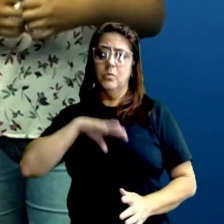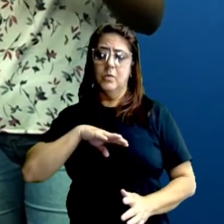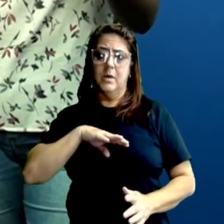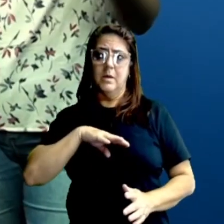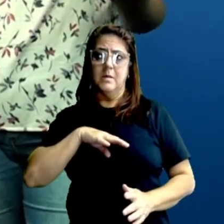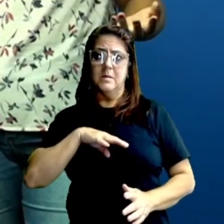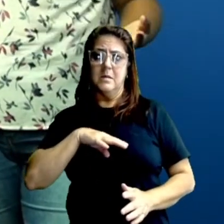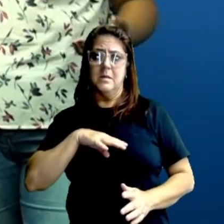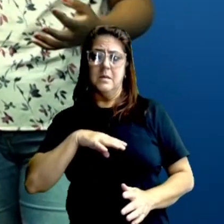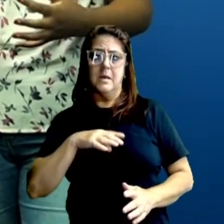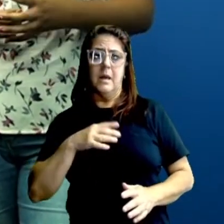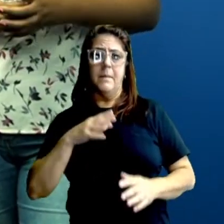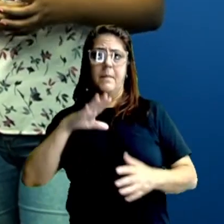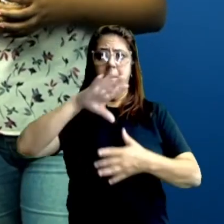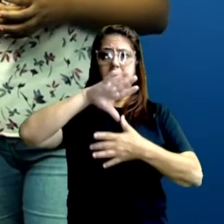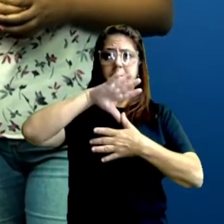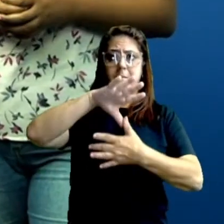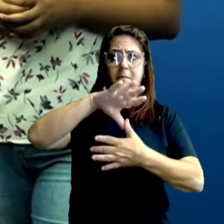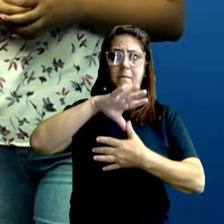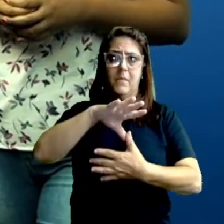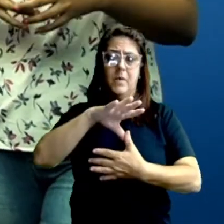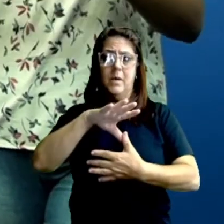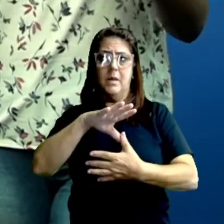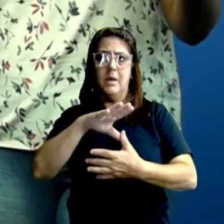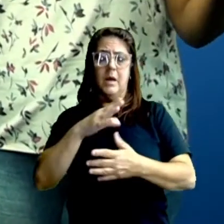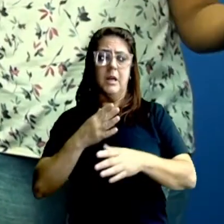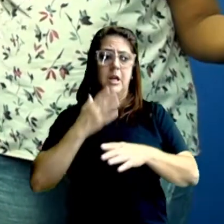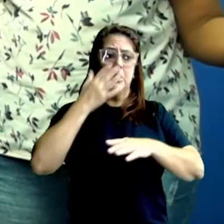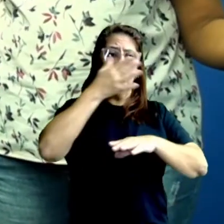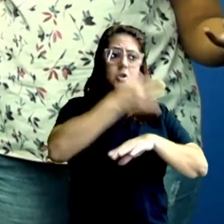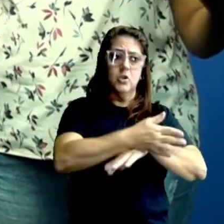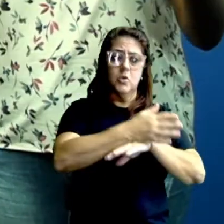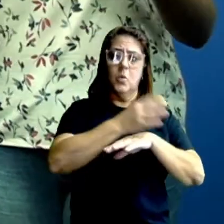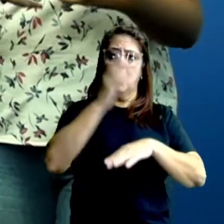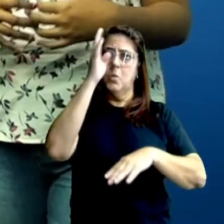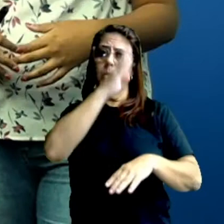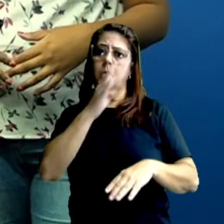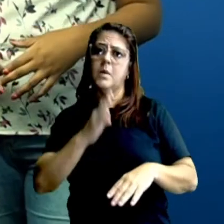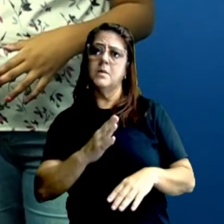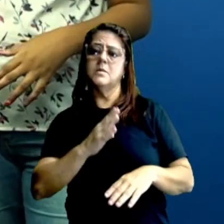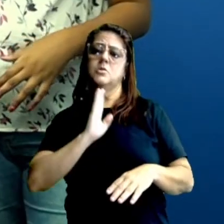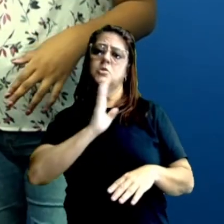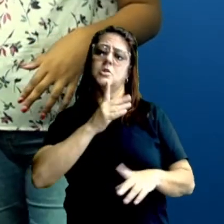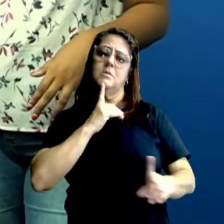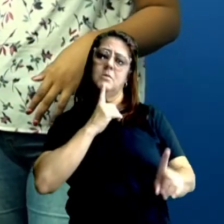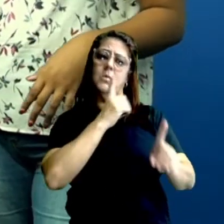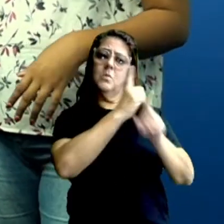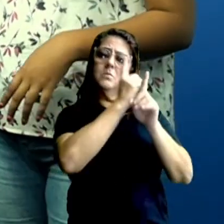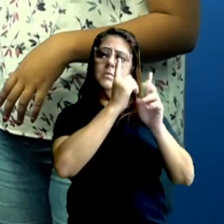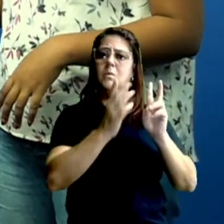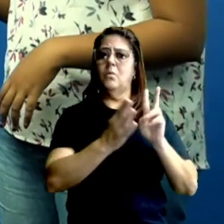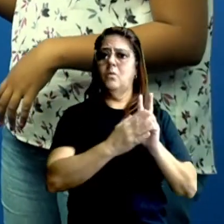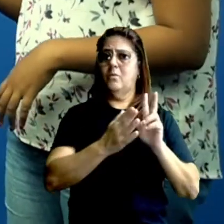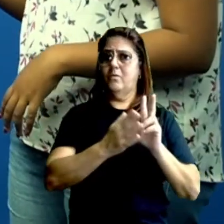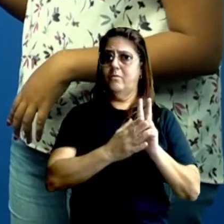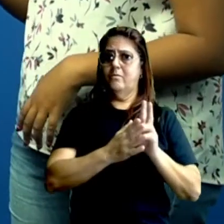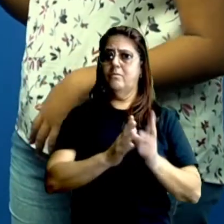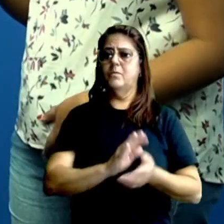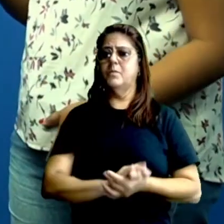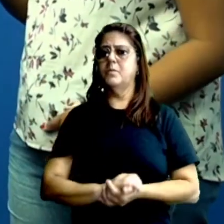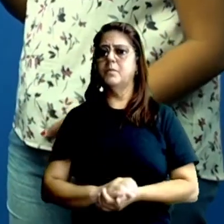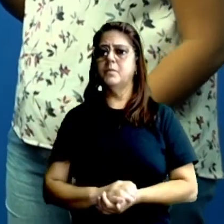busca de conquistar as Américas os povos indígenas já habitavam aqui